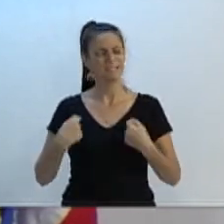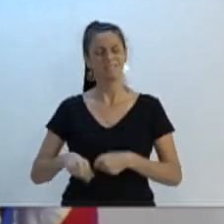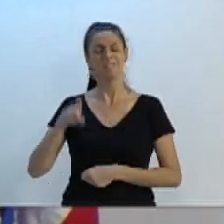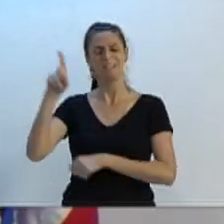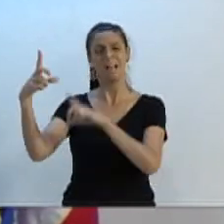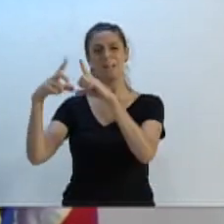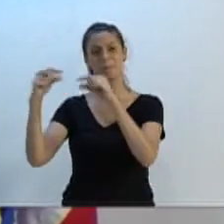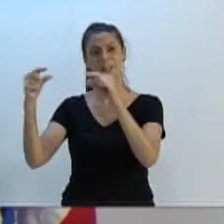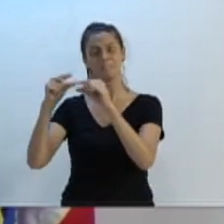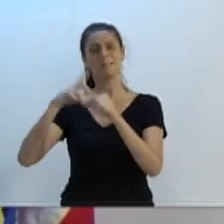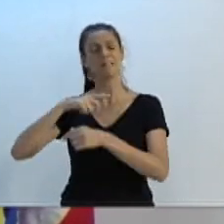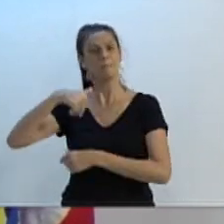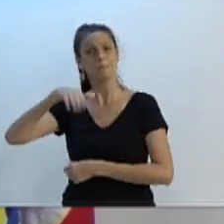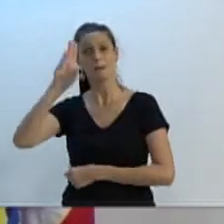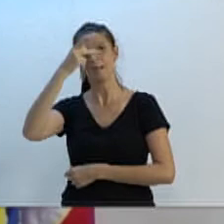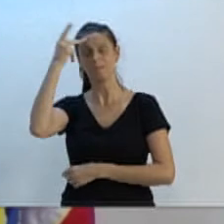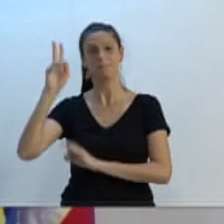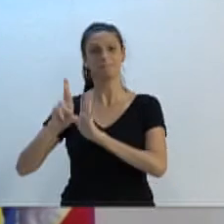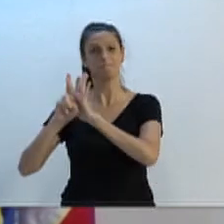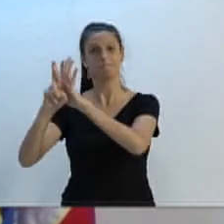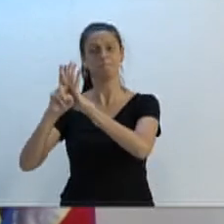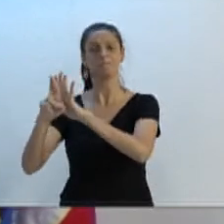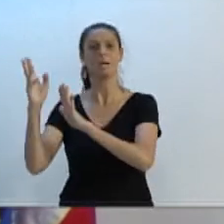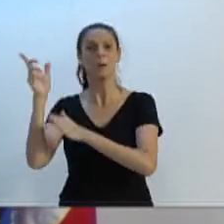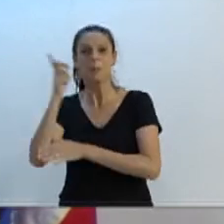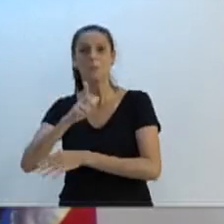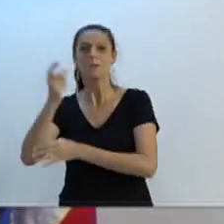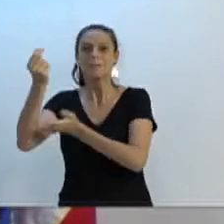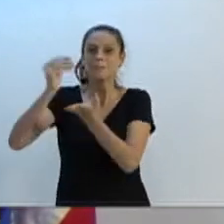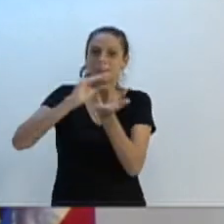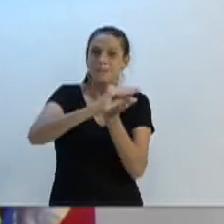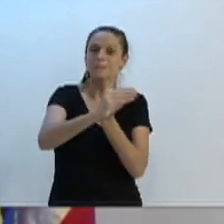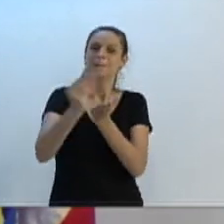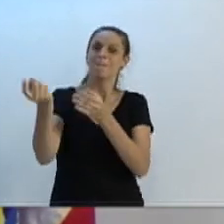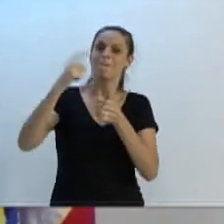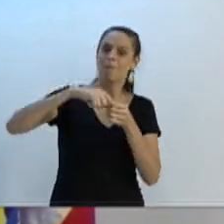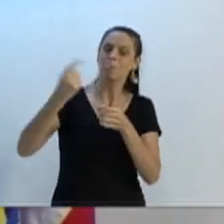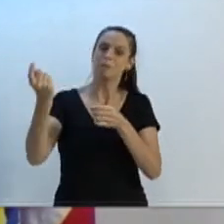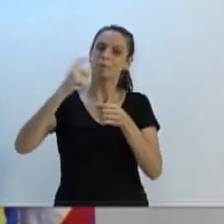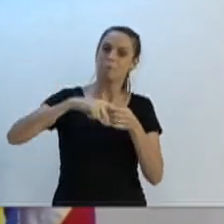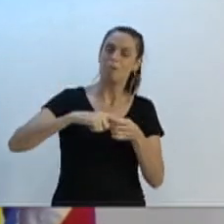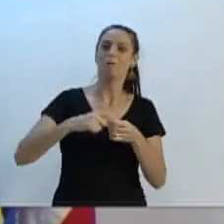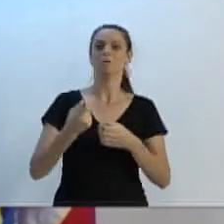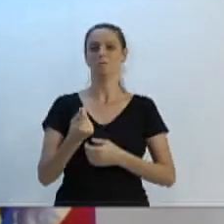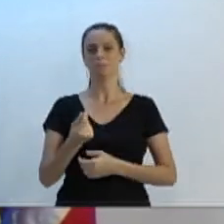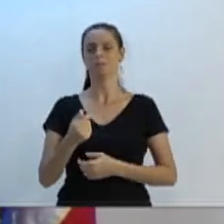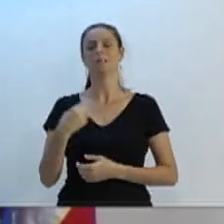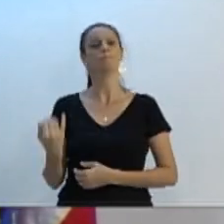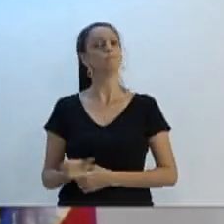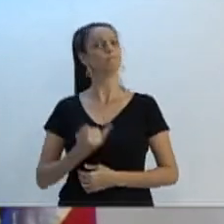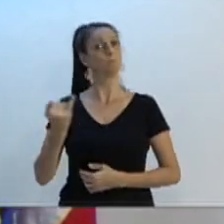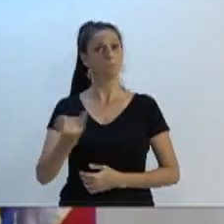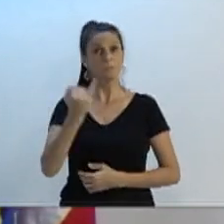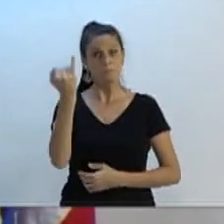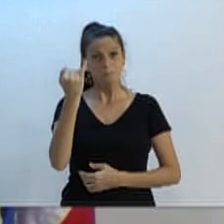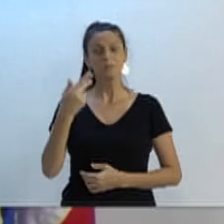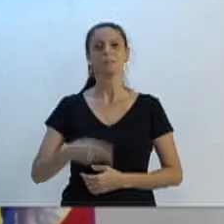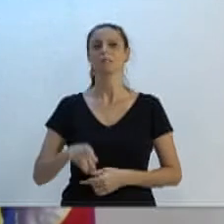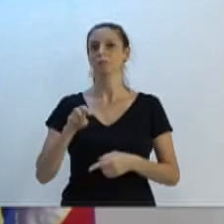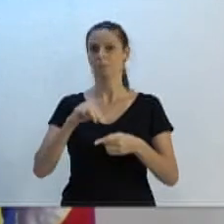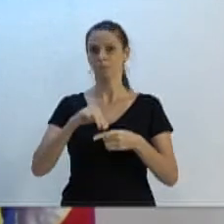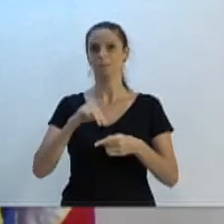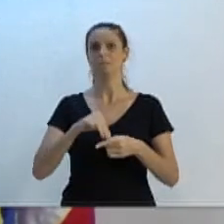interatividade e trabalharmos cada vez mais na busca desses recursos tão importantes aqui para o